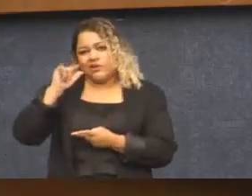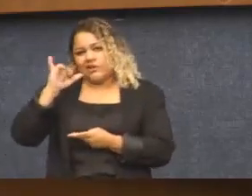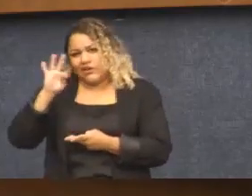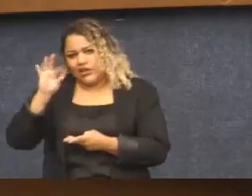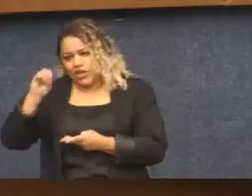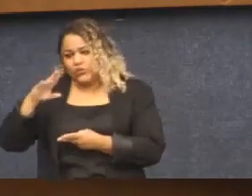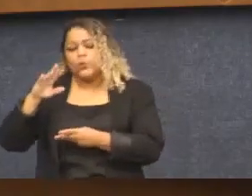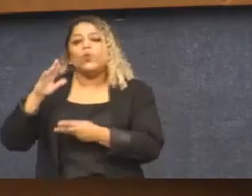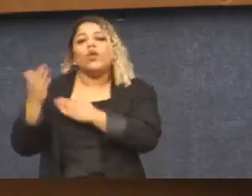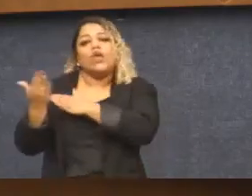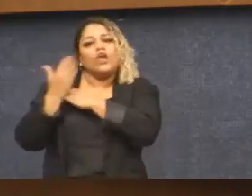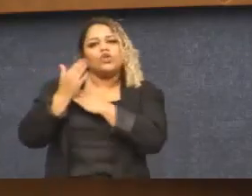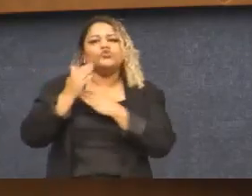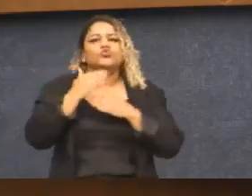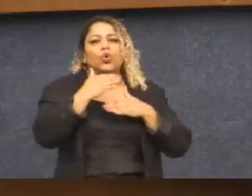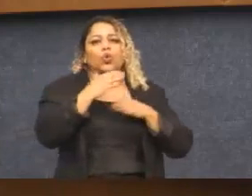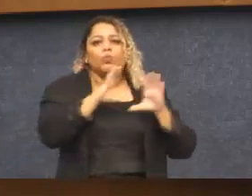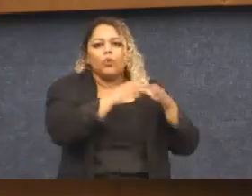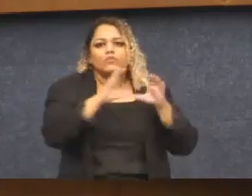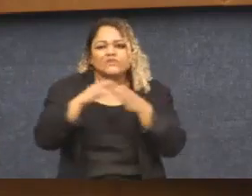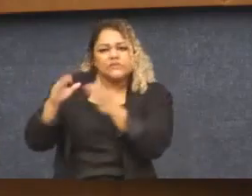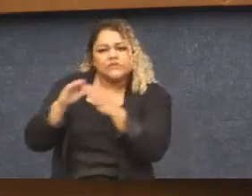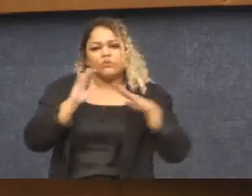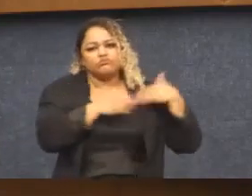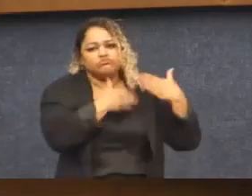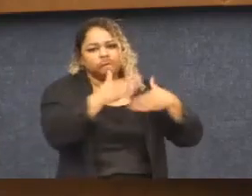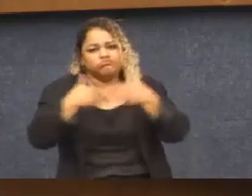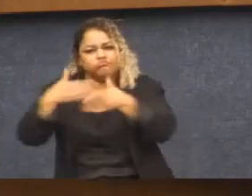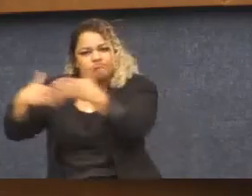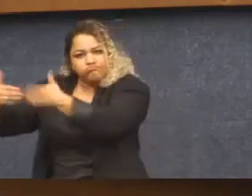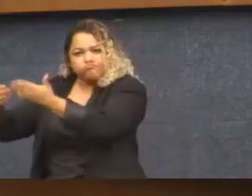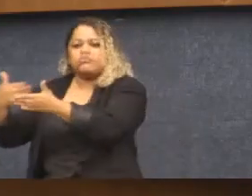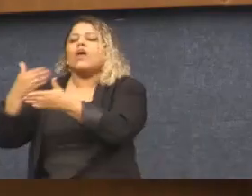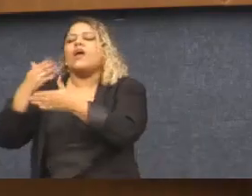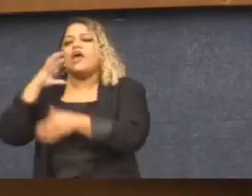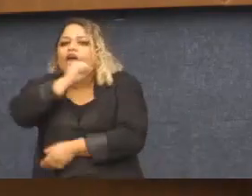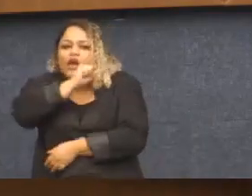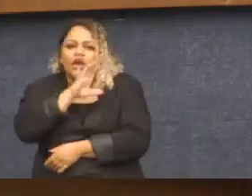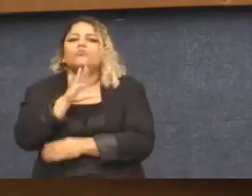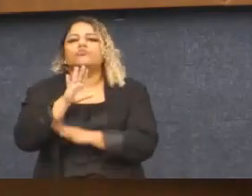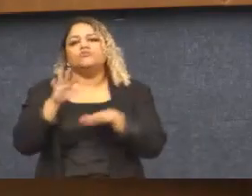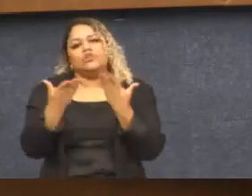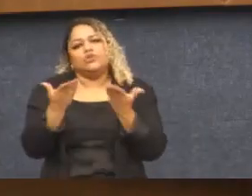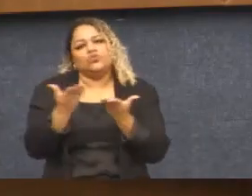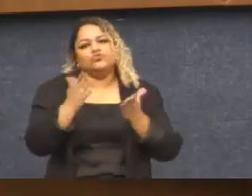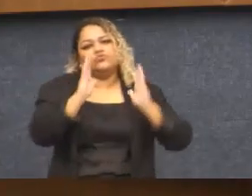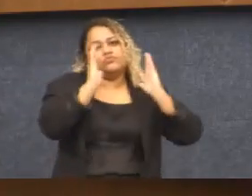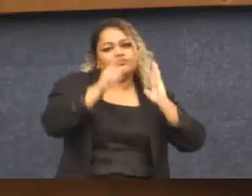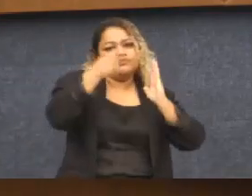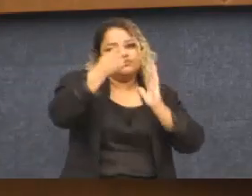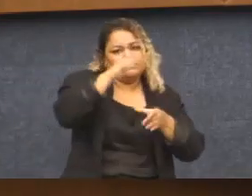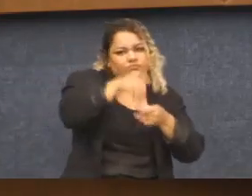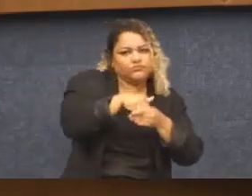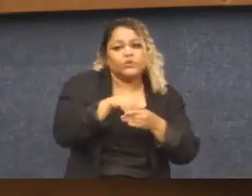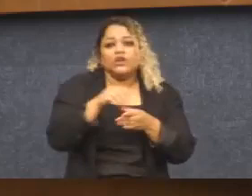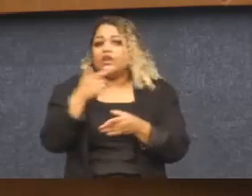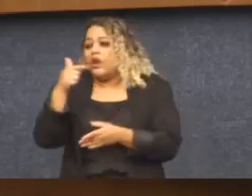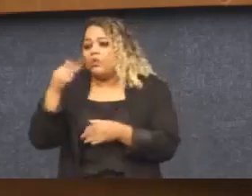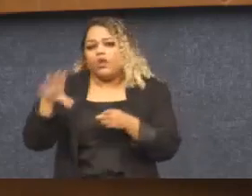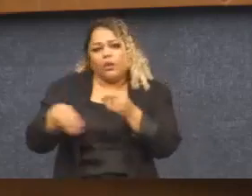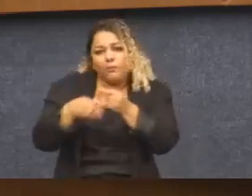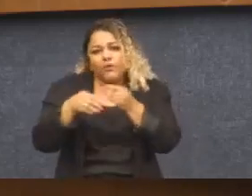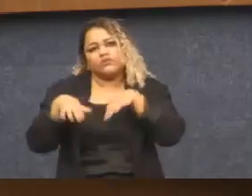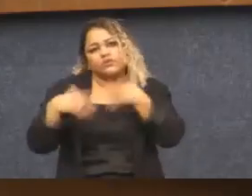nas comissões e a gente já pode estar votando hoje aqui o primeiro turno. Como não tem emendas, nós queremos votar o segundo turno o mais rapidamente